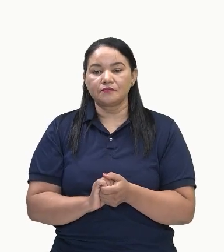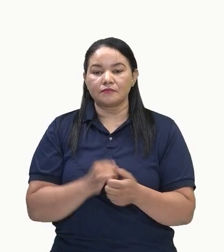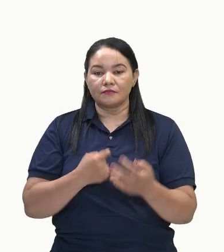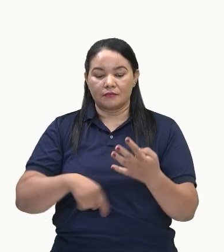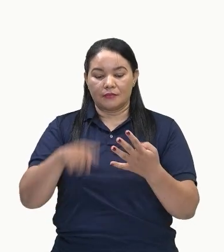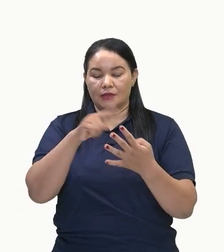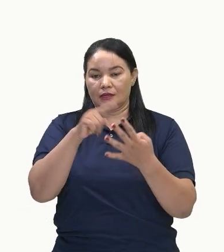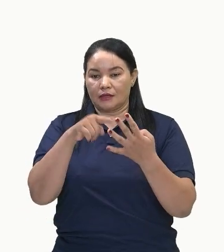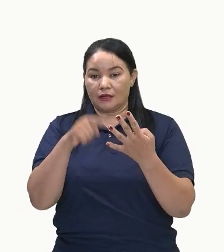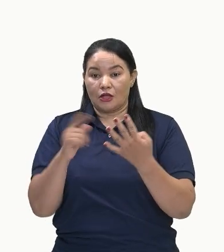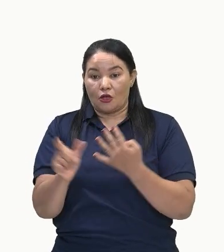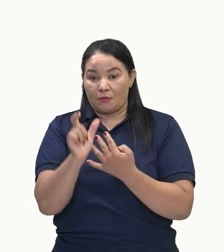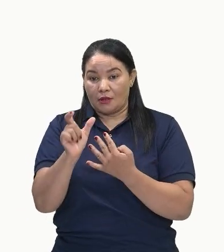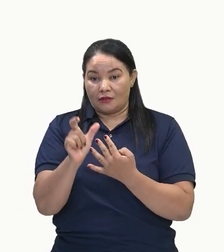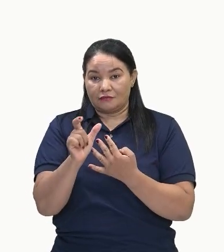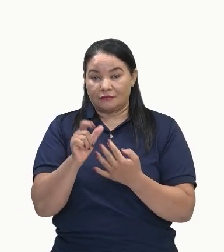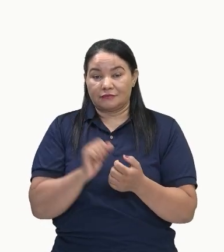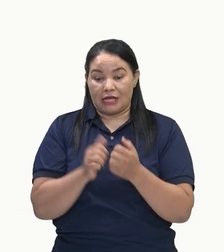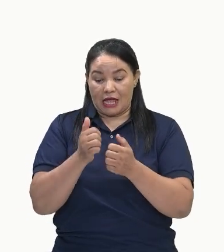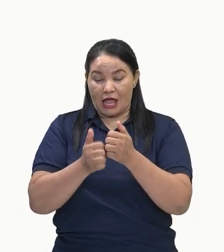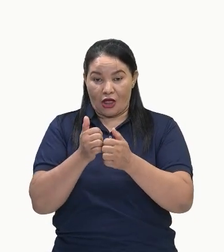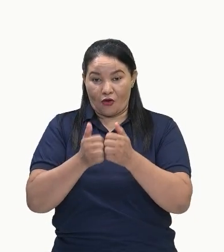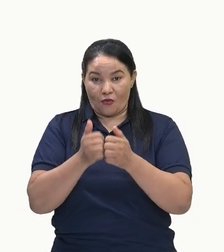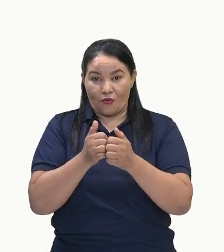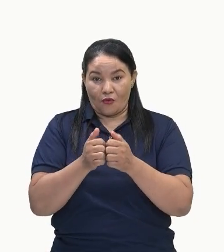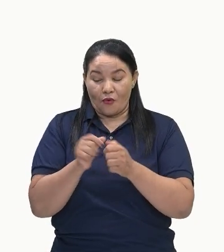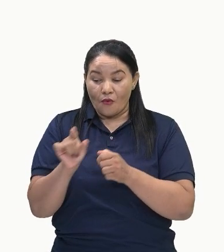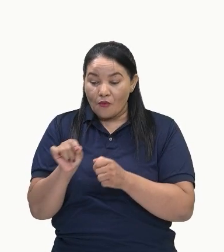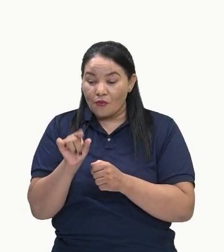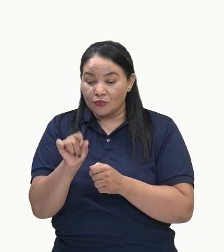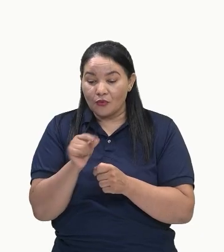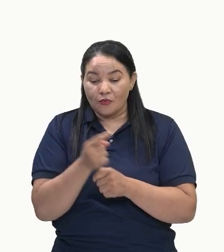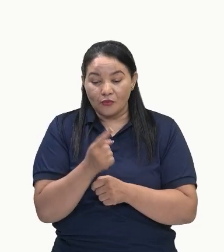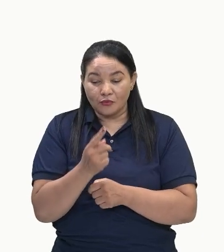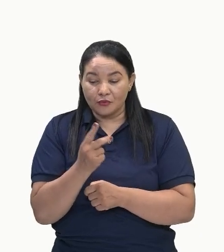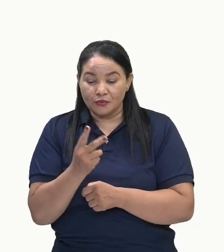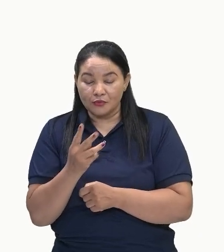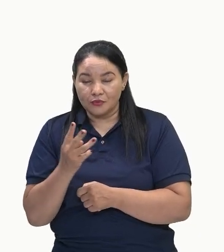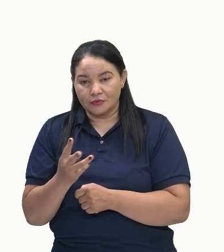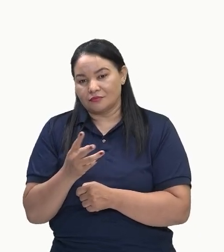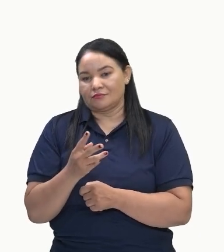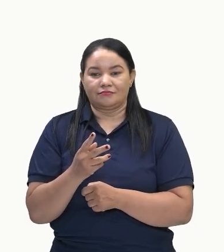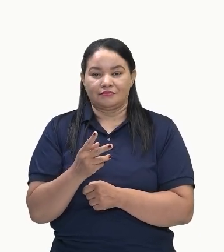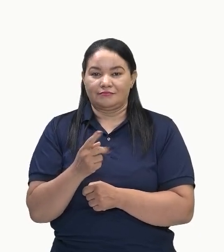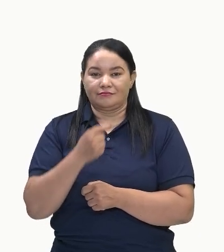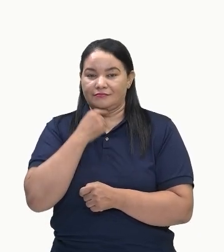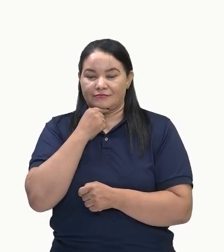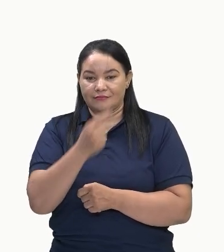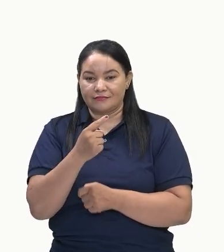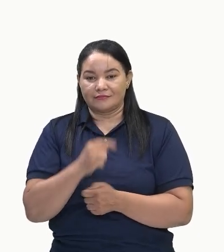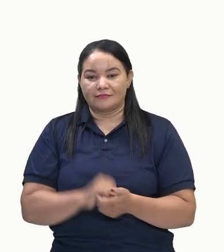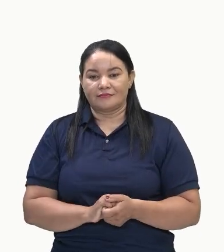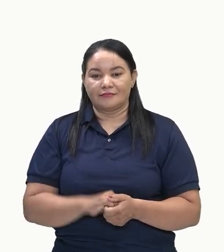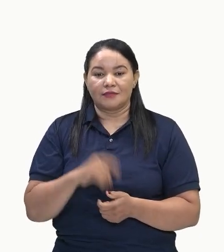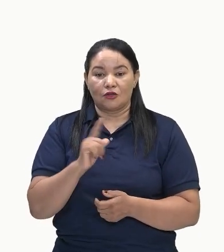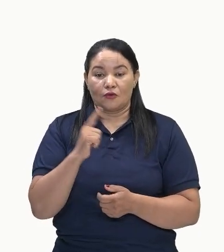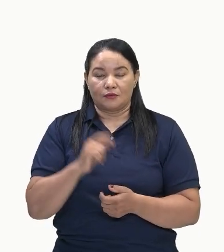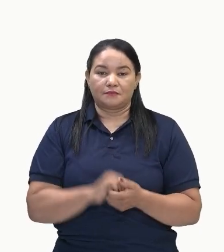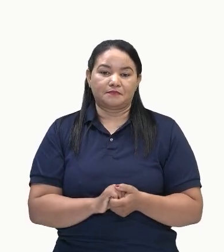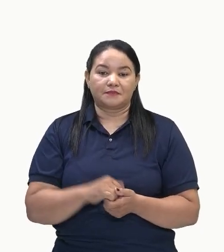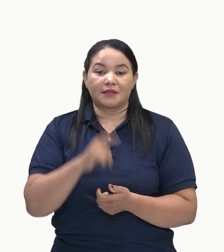não consegue contar o arroz em grãos, certo? Water, milk, rice and sugar. Então, tenho aqui